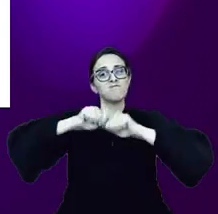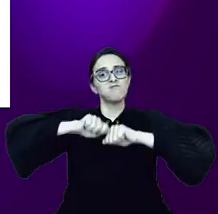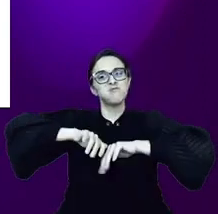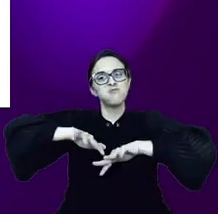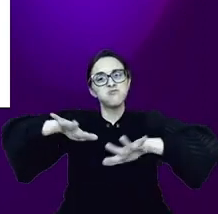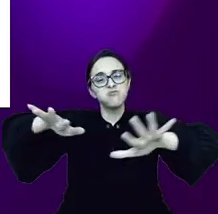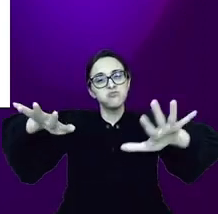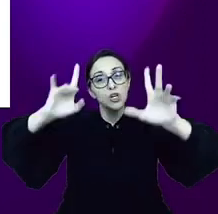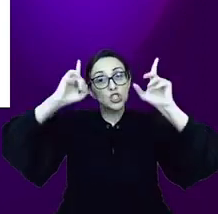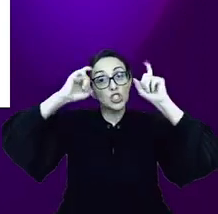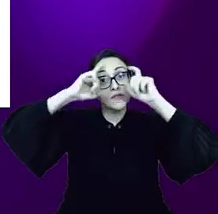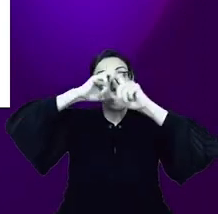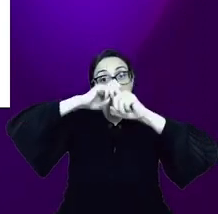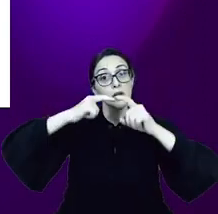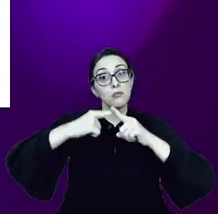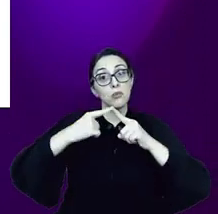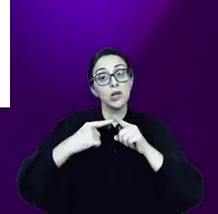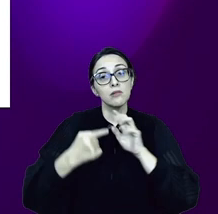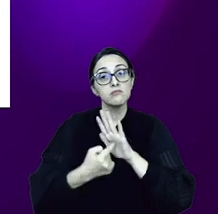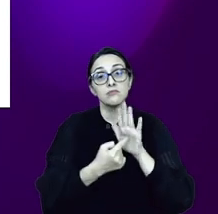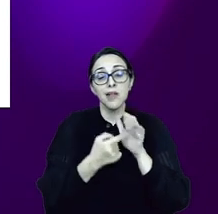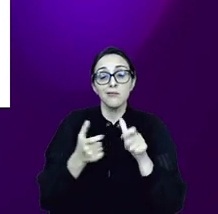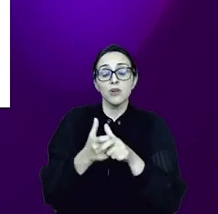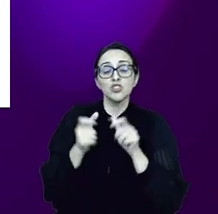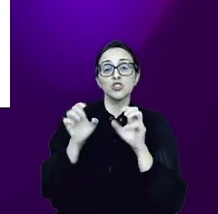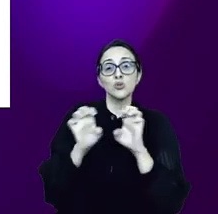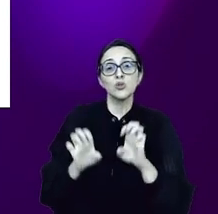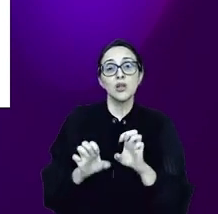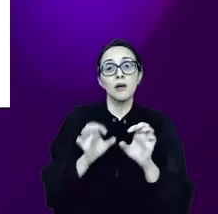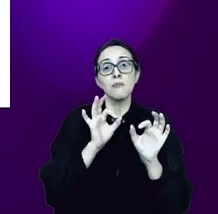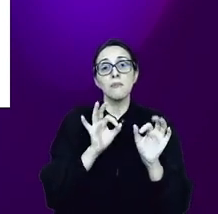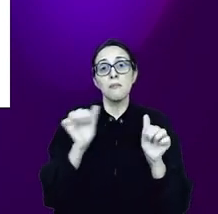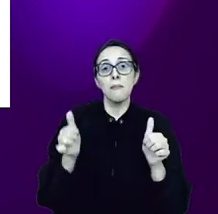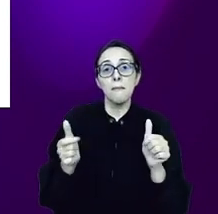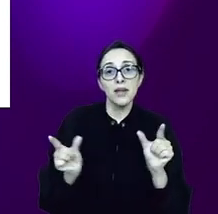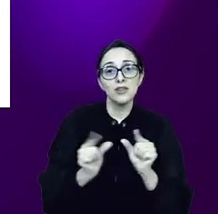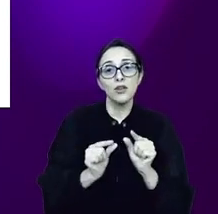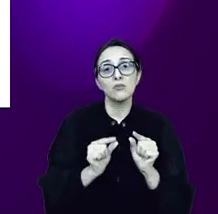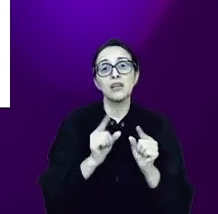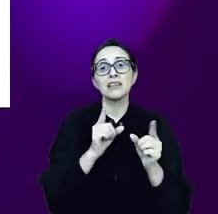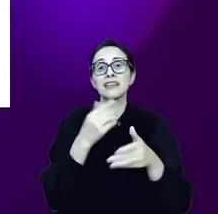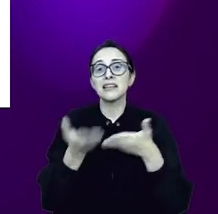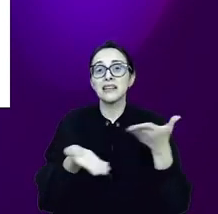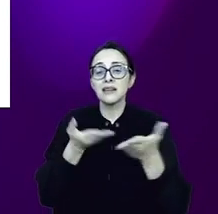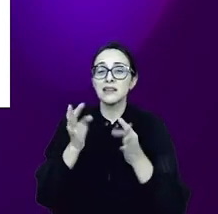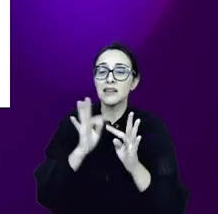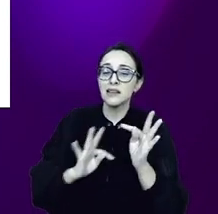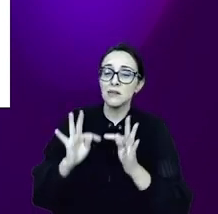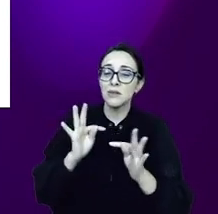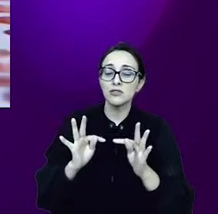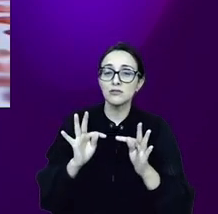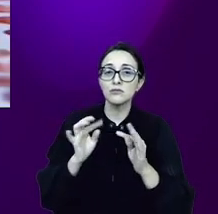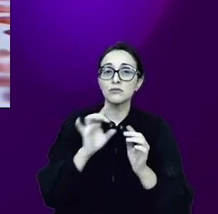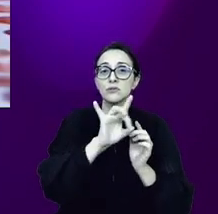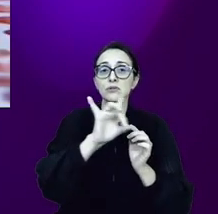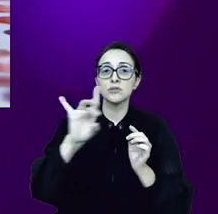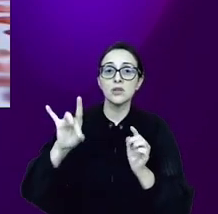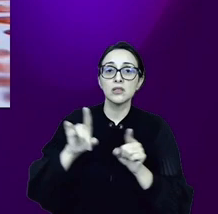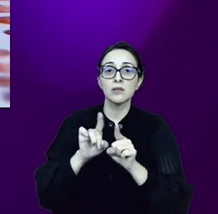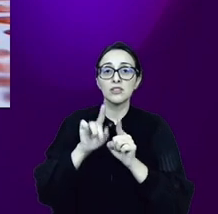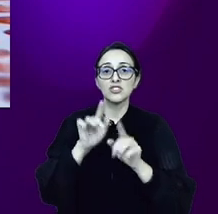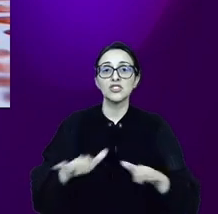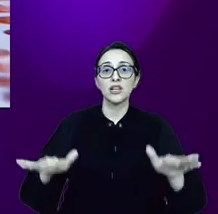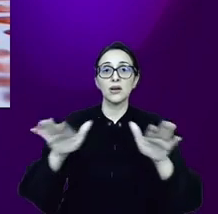trazendo muita dificuldade, porque são cidades com menor estrutura em termos de recursos para tratamento individual, mas também um problema em termos